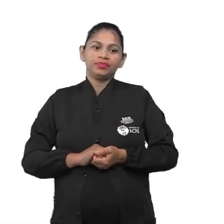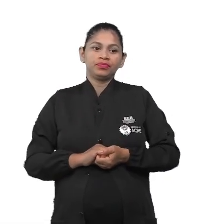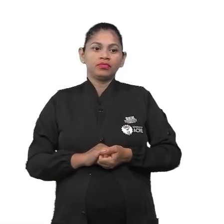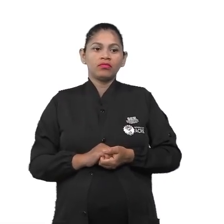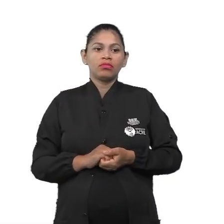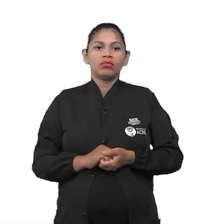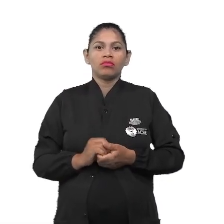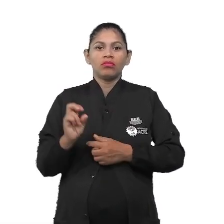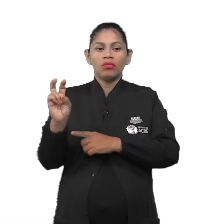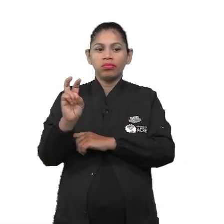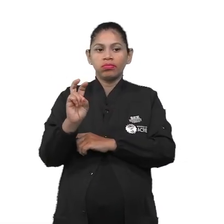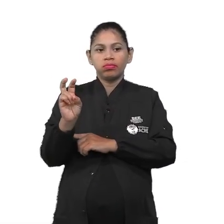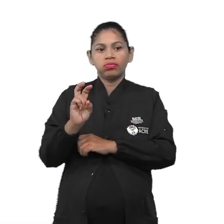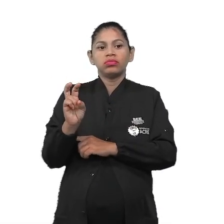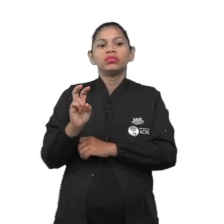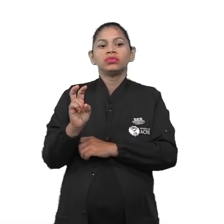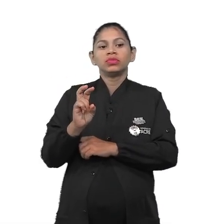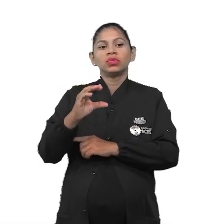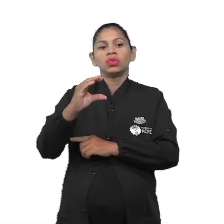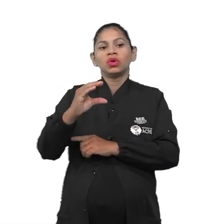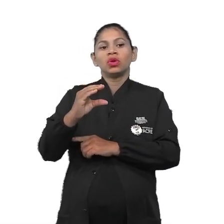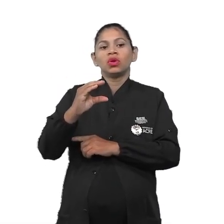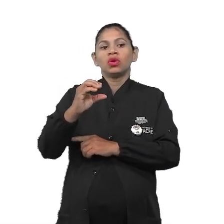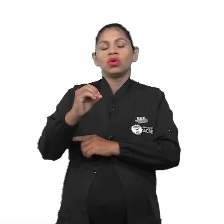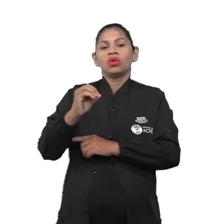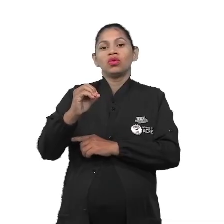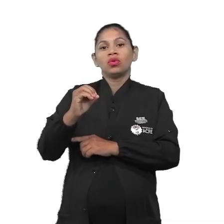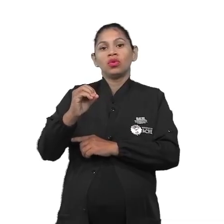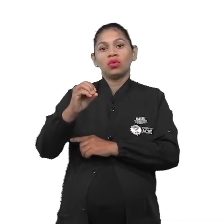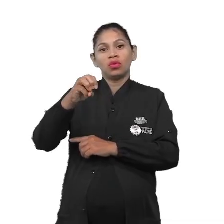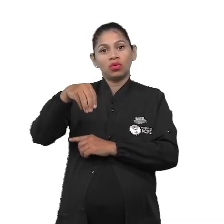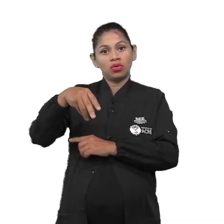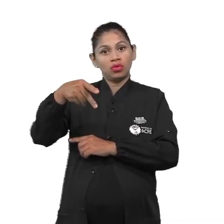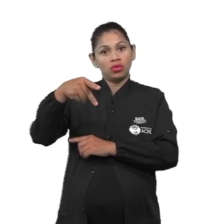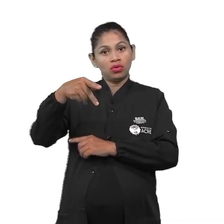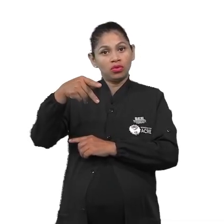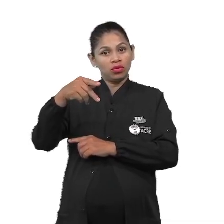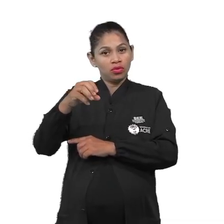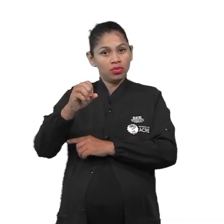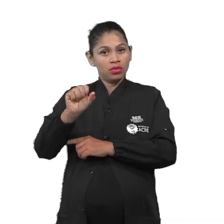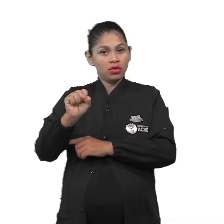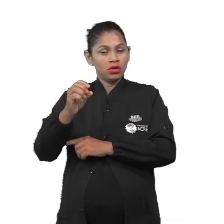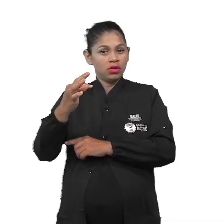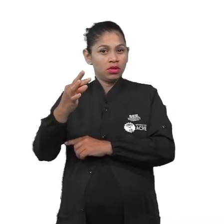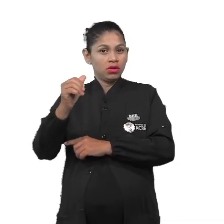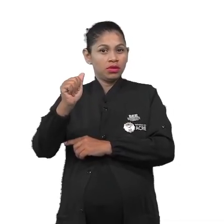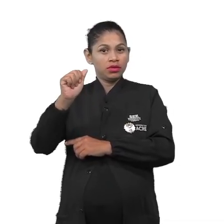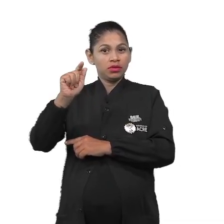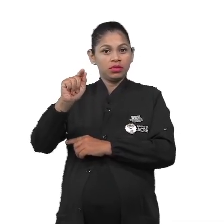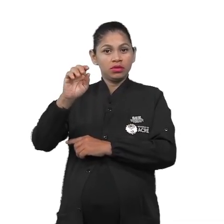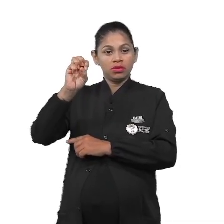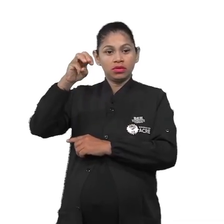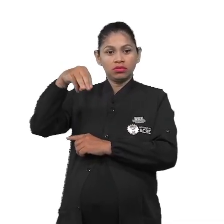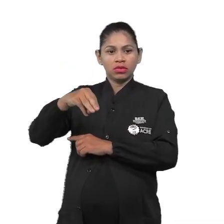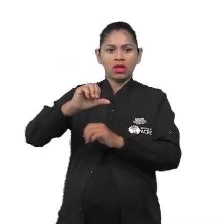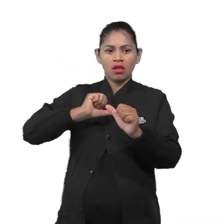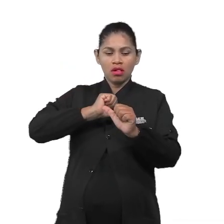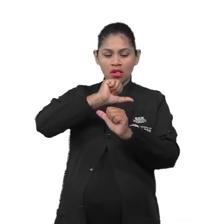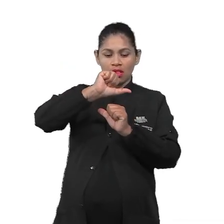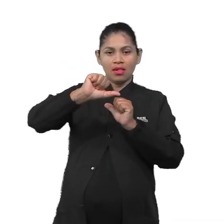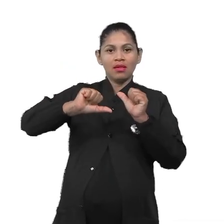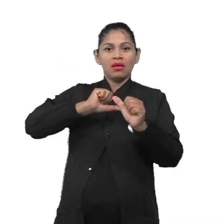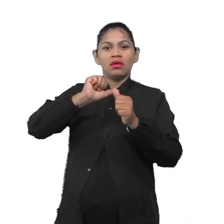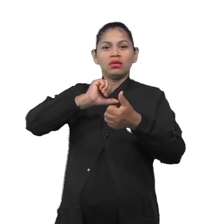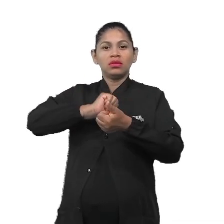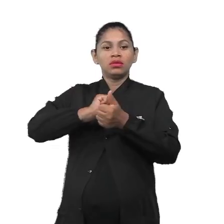lugar, nós temos a compostagem. Parece um palavrão, mas isso significa transformar resíduos orgânicos